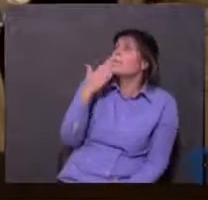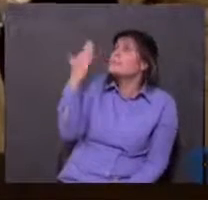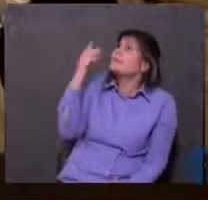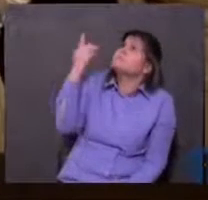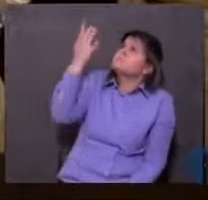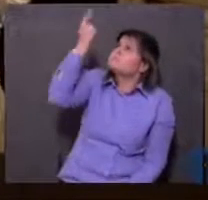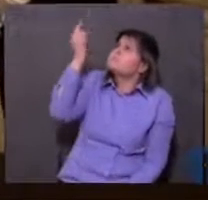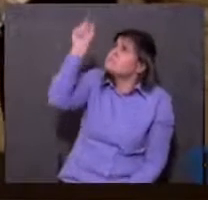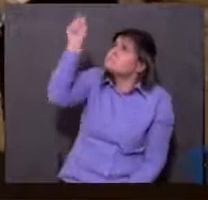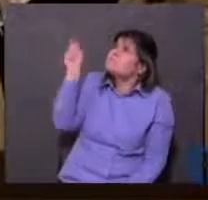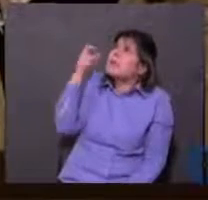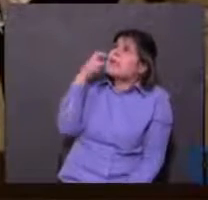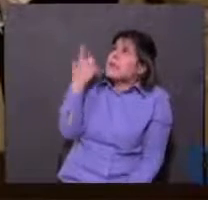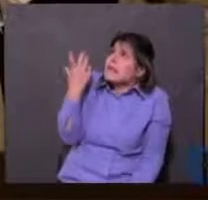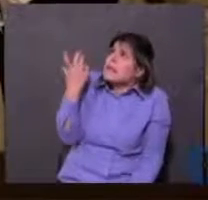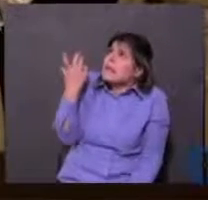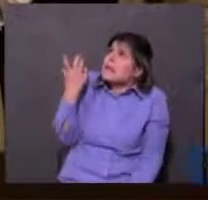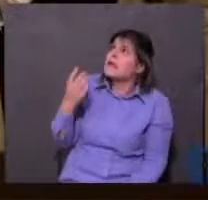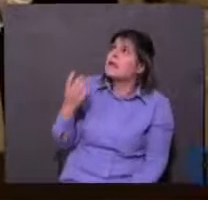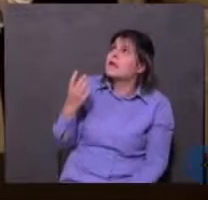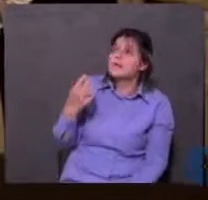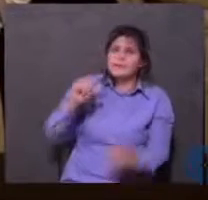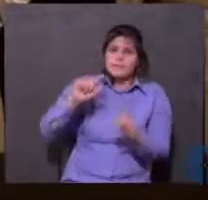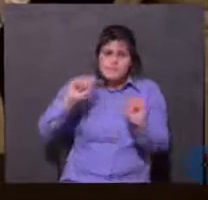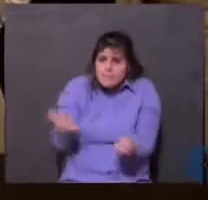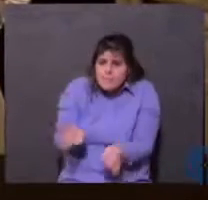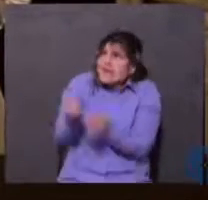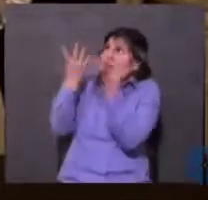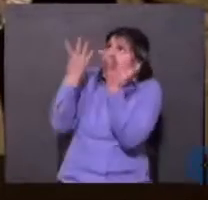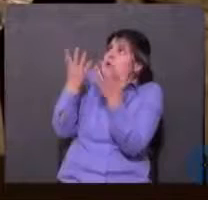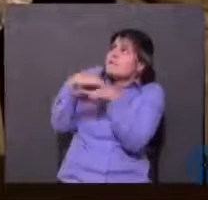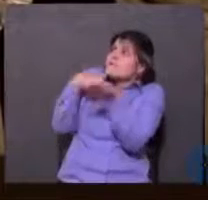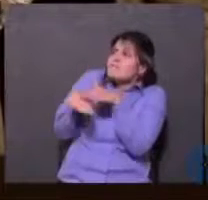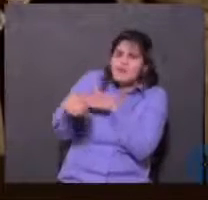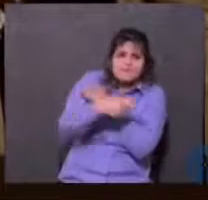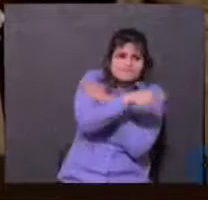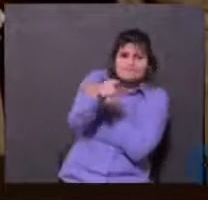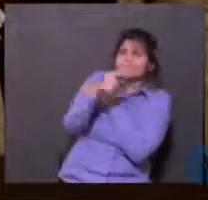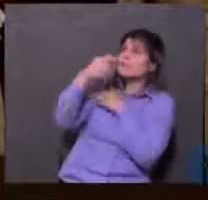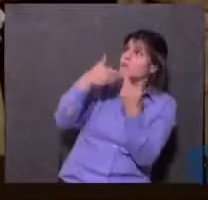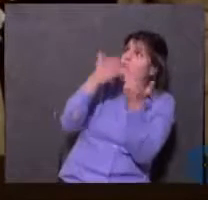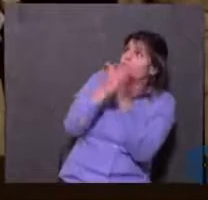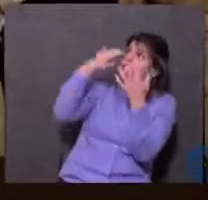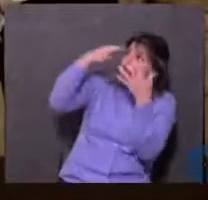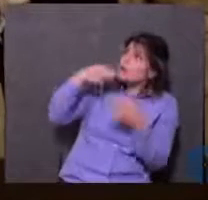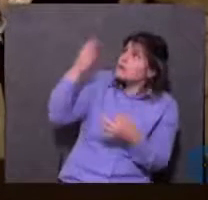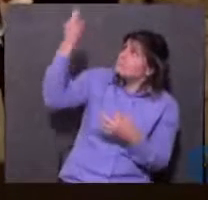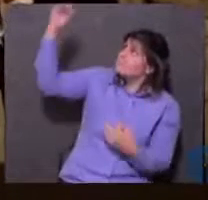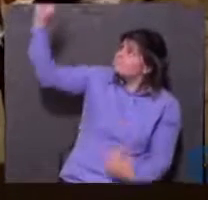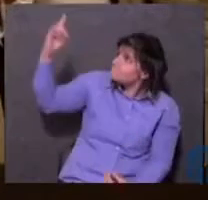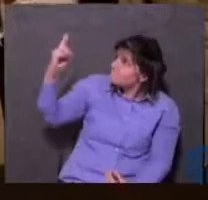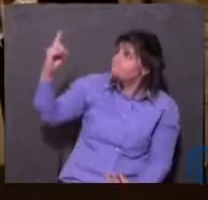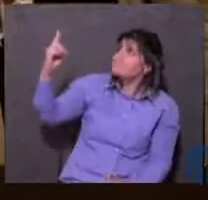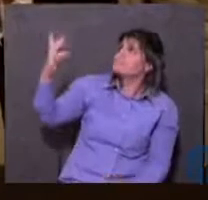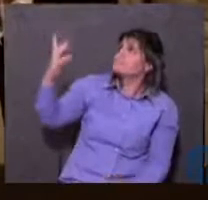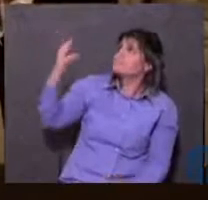é, para fazer um milagre com que todos acreditem que Vosso Messê nos aparece.